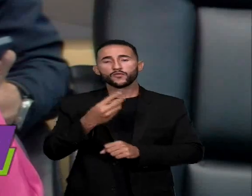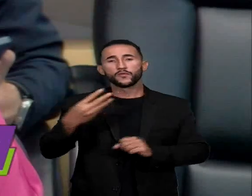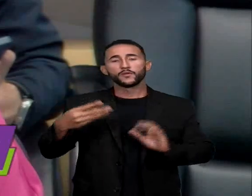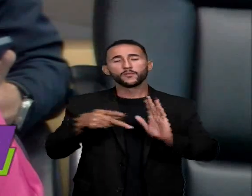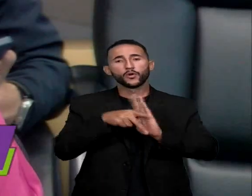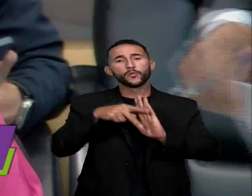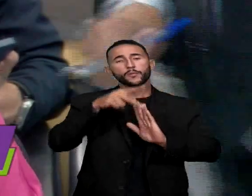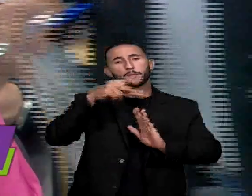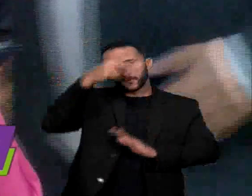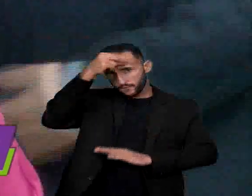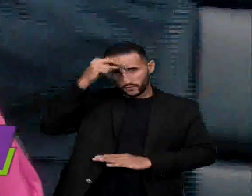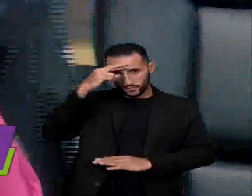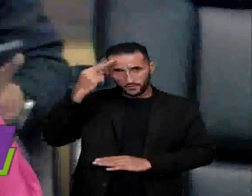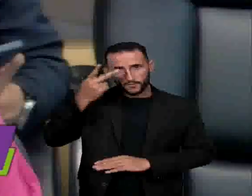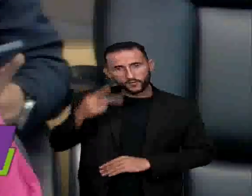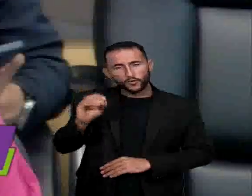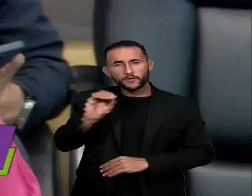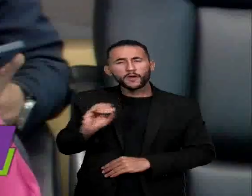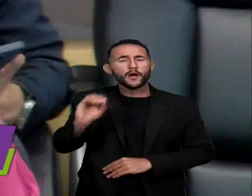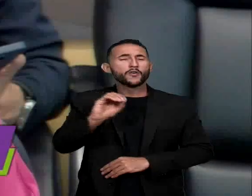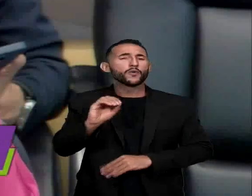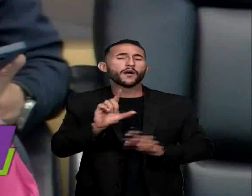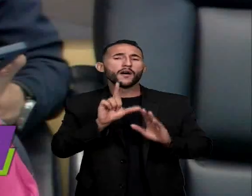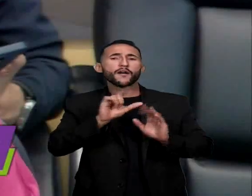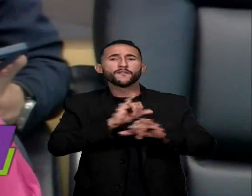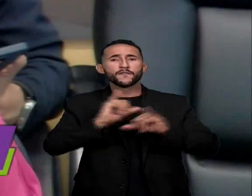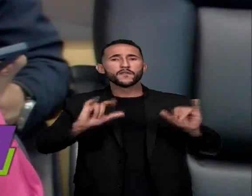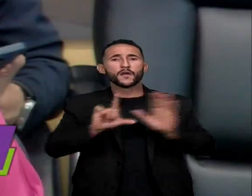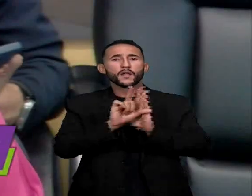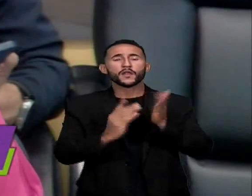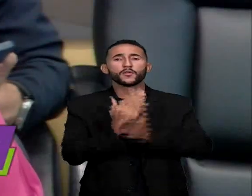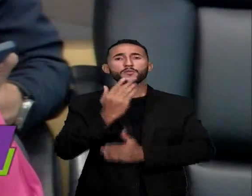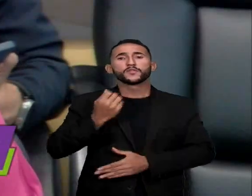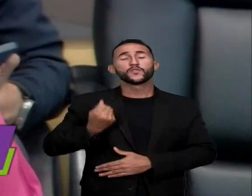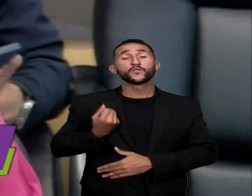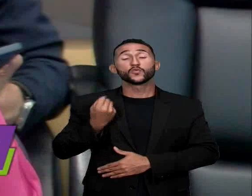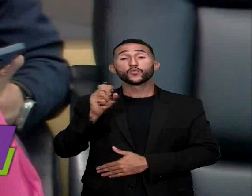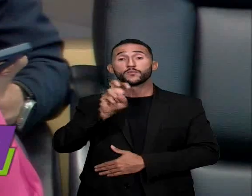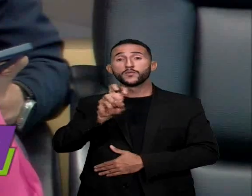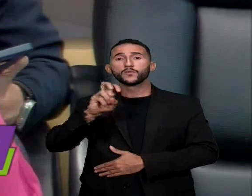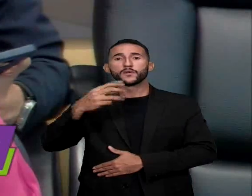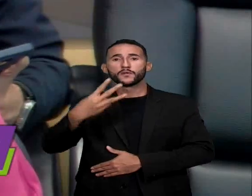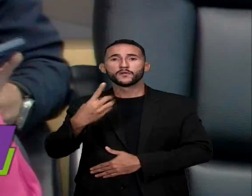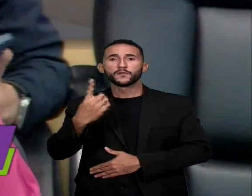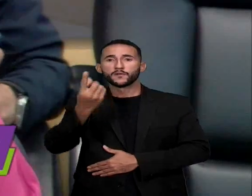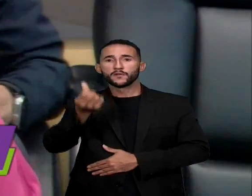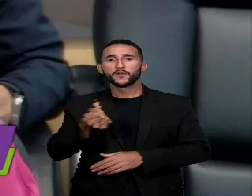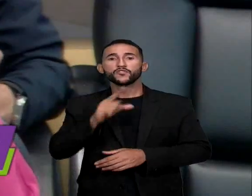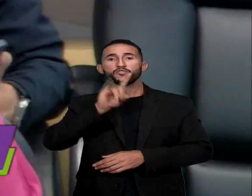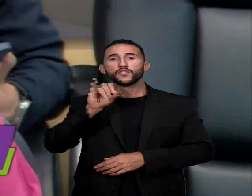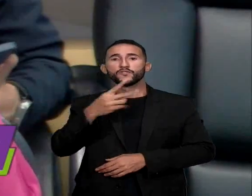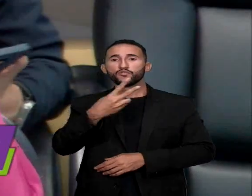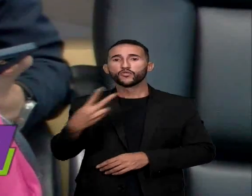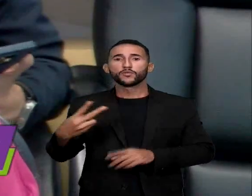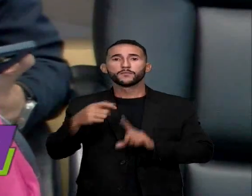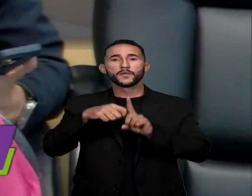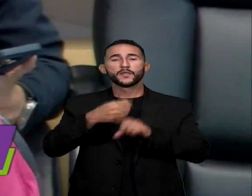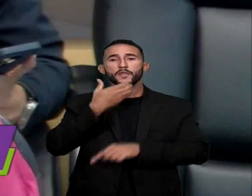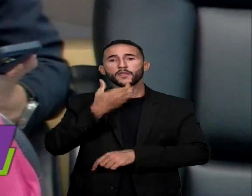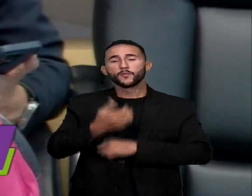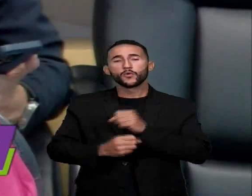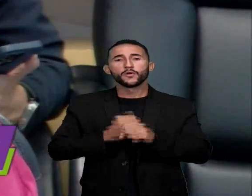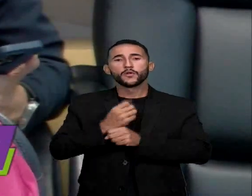do município de Osasco Informa a sanção da lei 5316 de 22 de dezembro de 2023